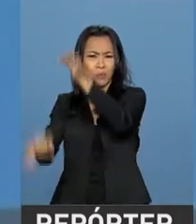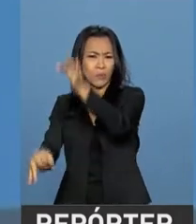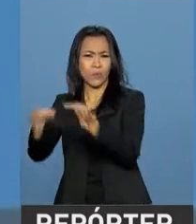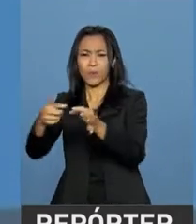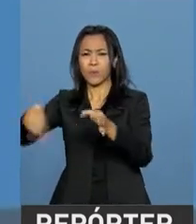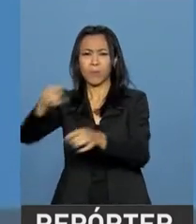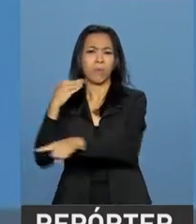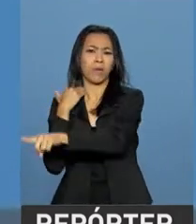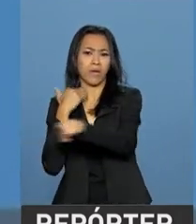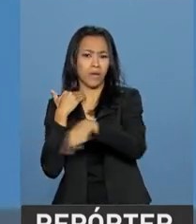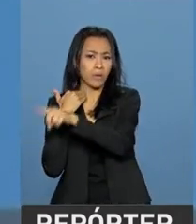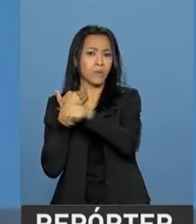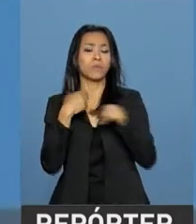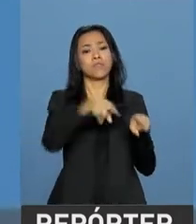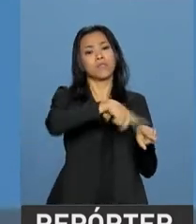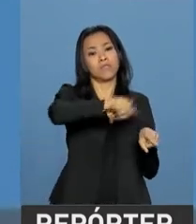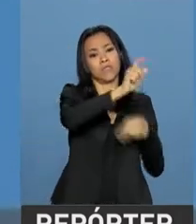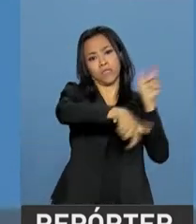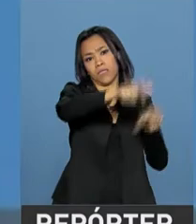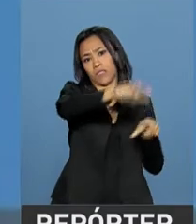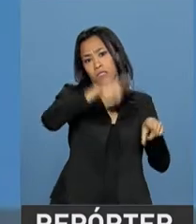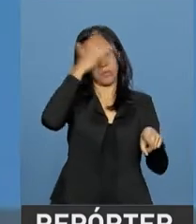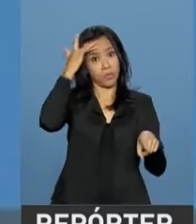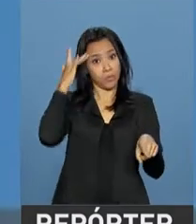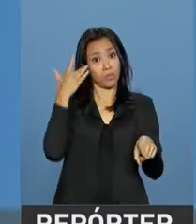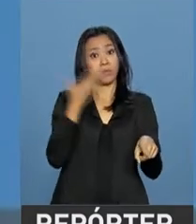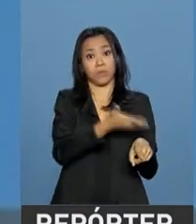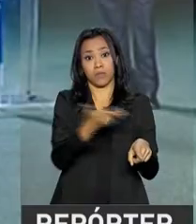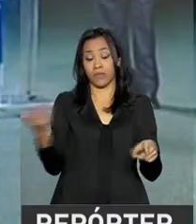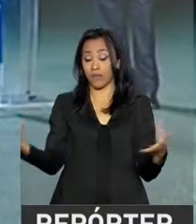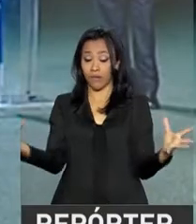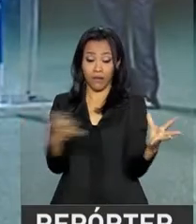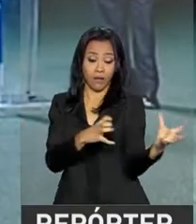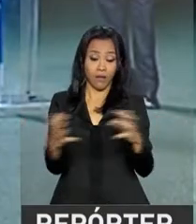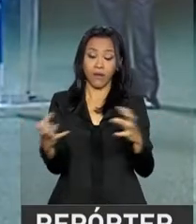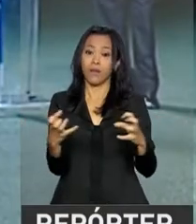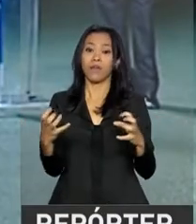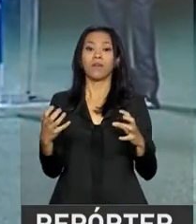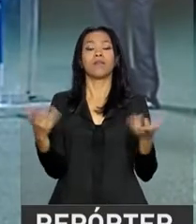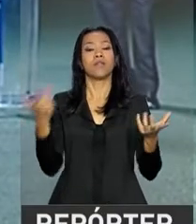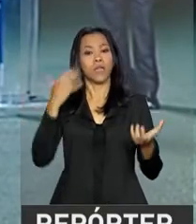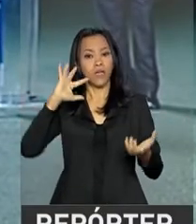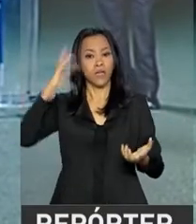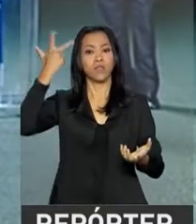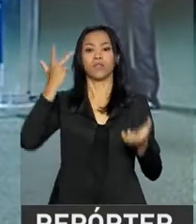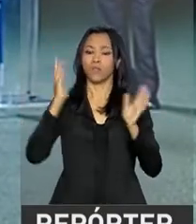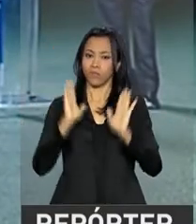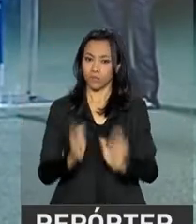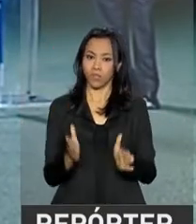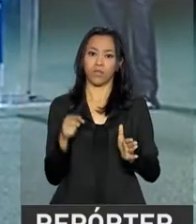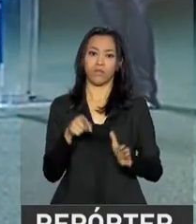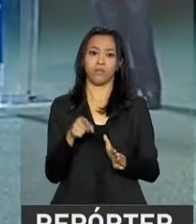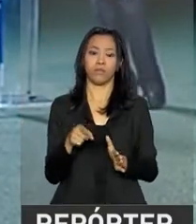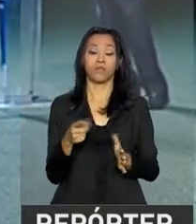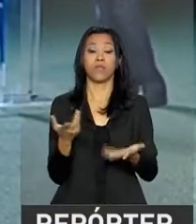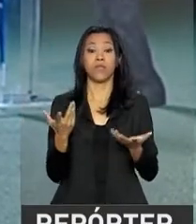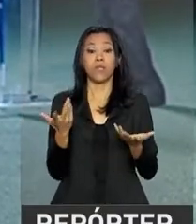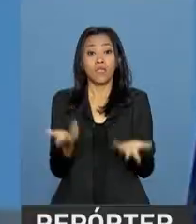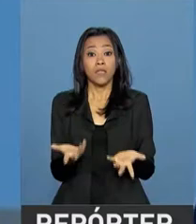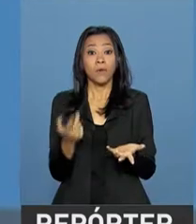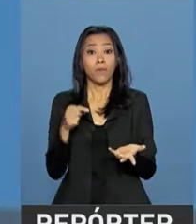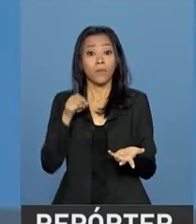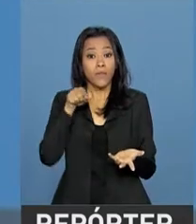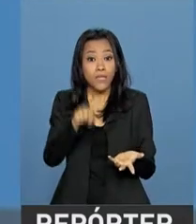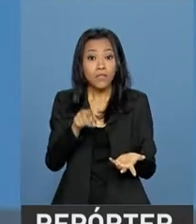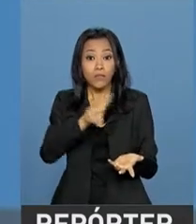foco do executivo, eu quero dizer que traz uma vantagem extraordinária, porque nós já levantamos os dados, né, Grace? Eu acho que isto vai